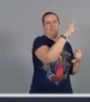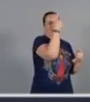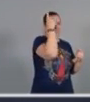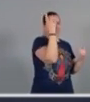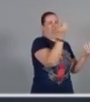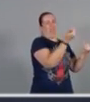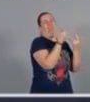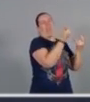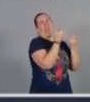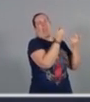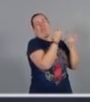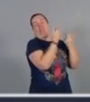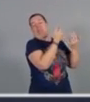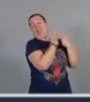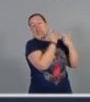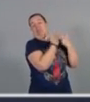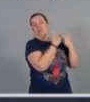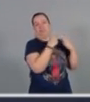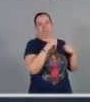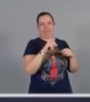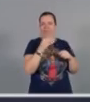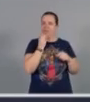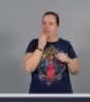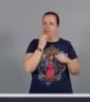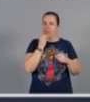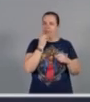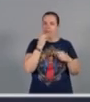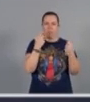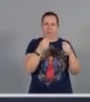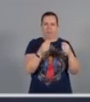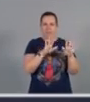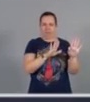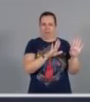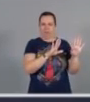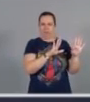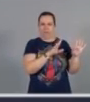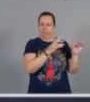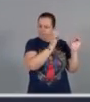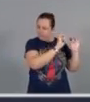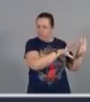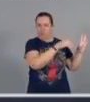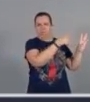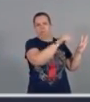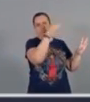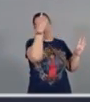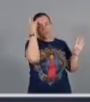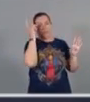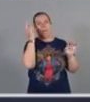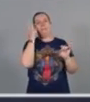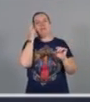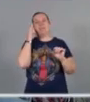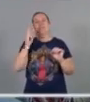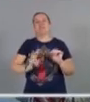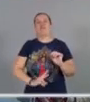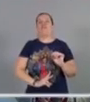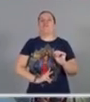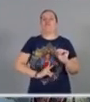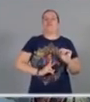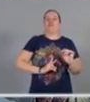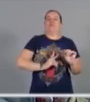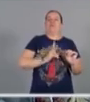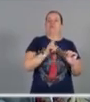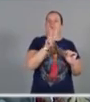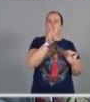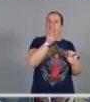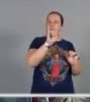cara as falhas suas virtudes e Pense nas suas virtudes então aí estão